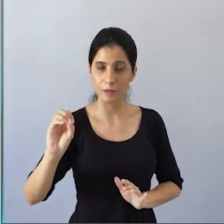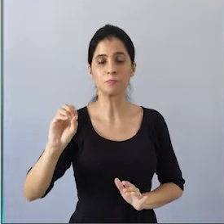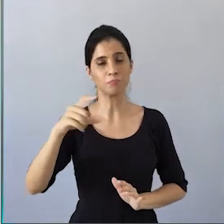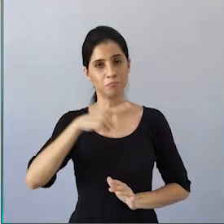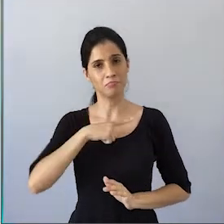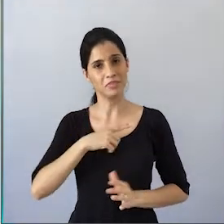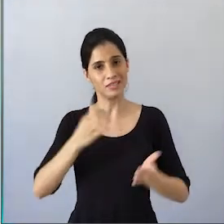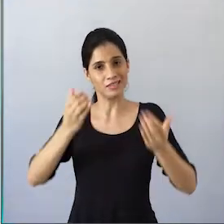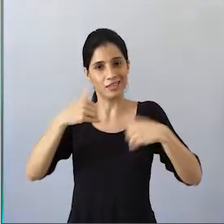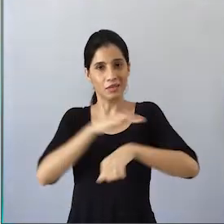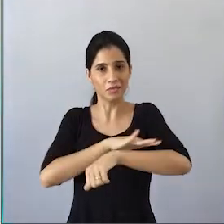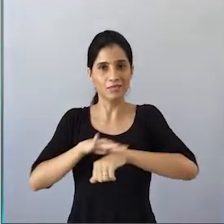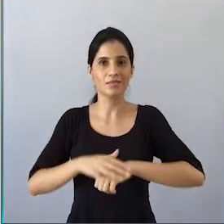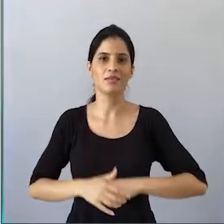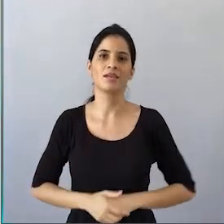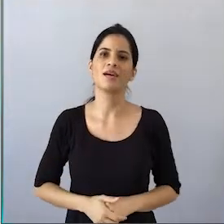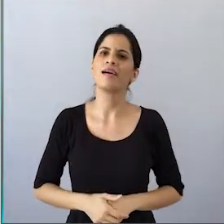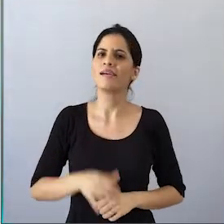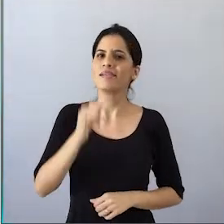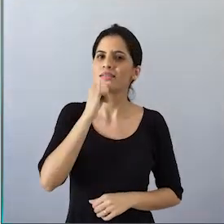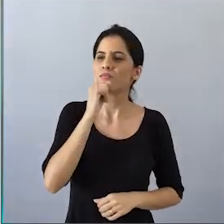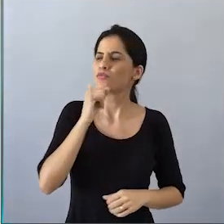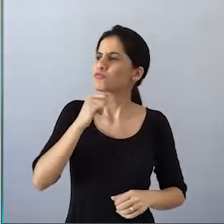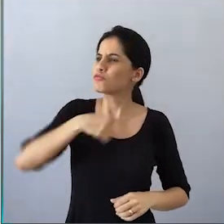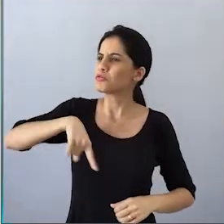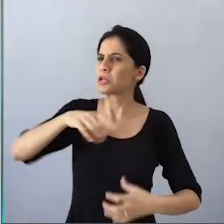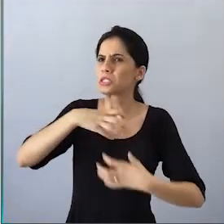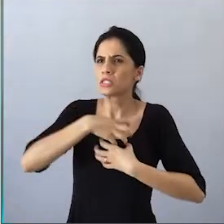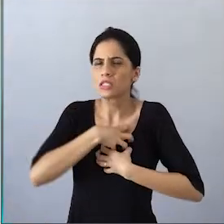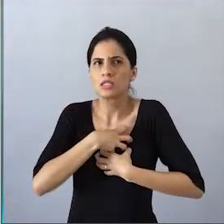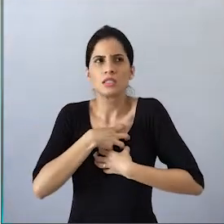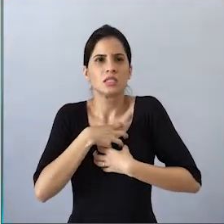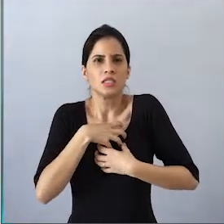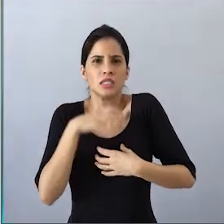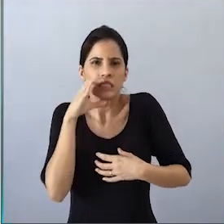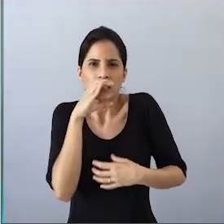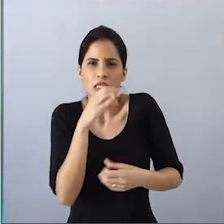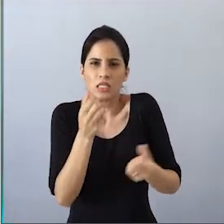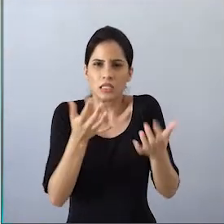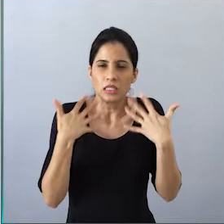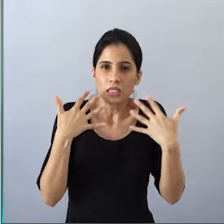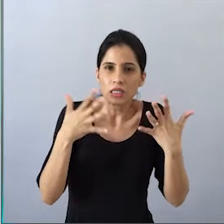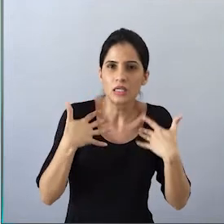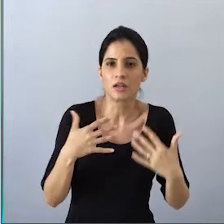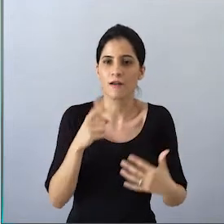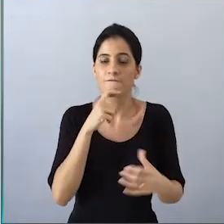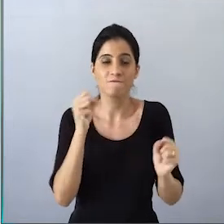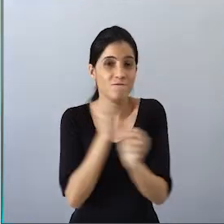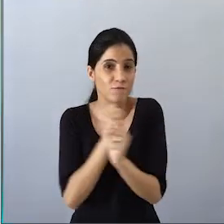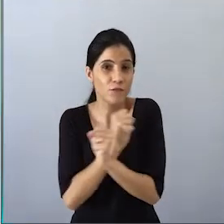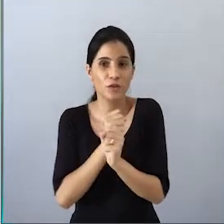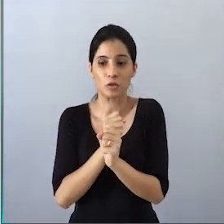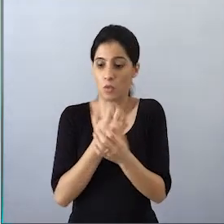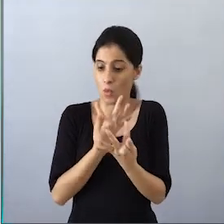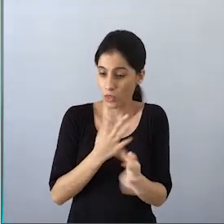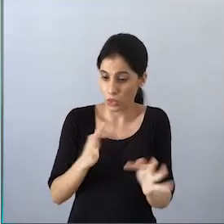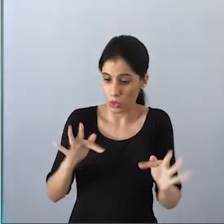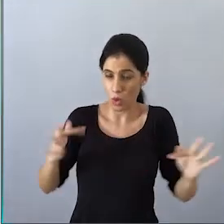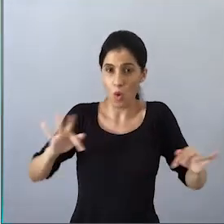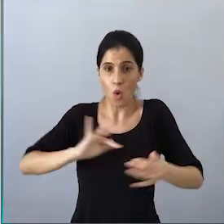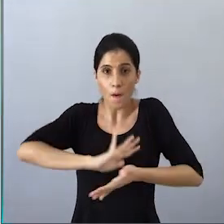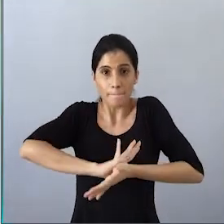sentir alterações físicas, ou seja, percepção de estímulos como o calor, o frio, a dor, a pressão pela